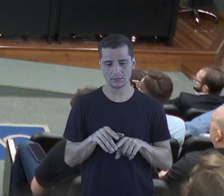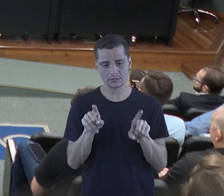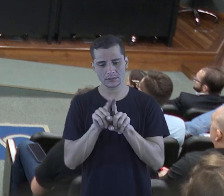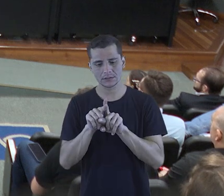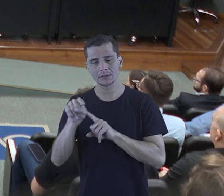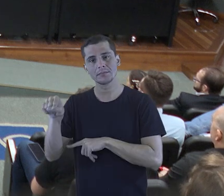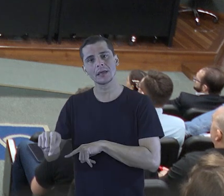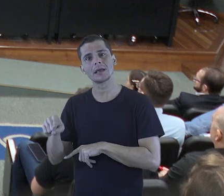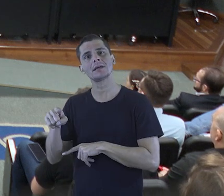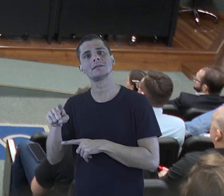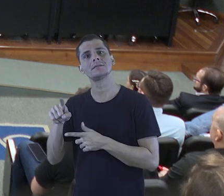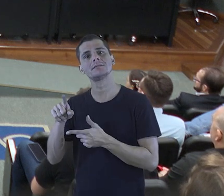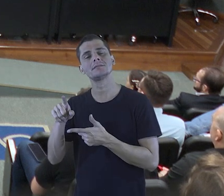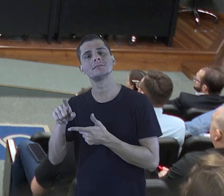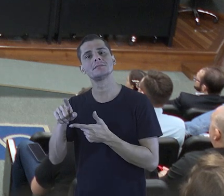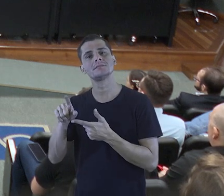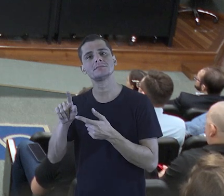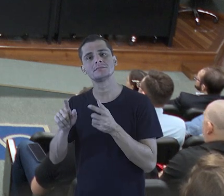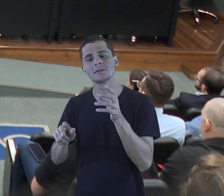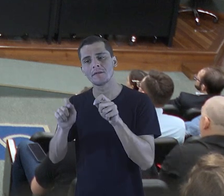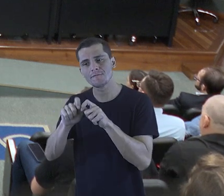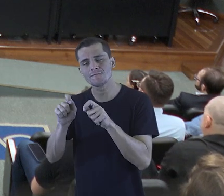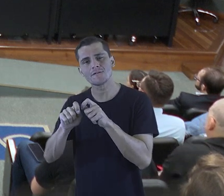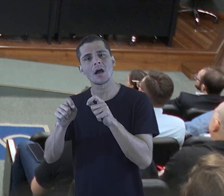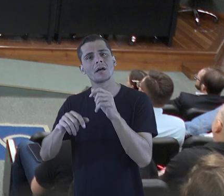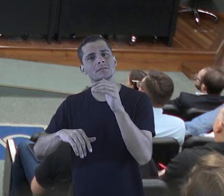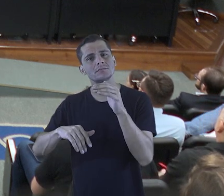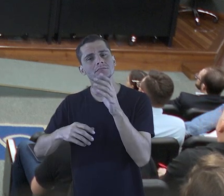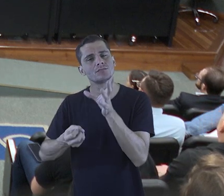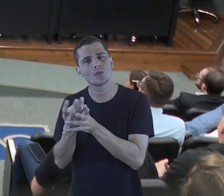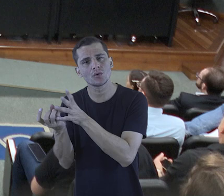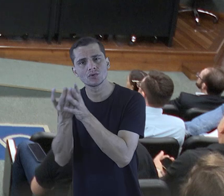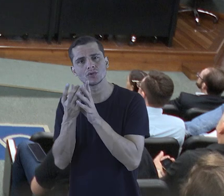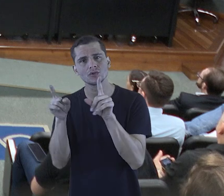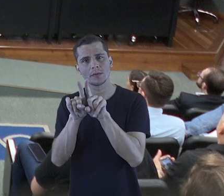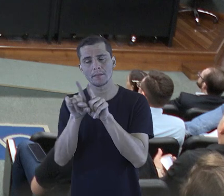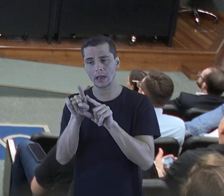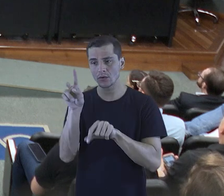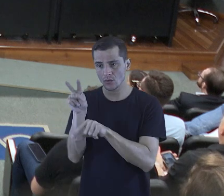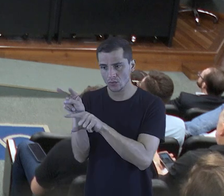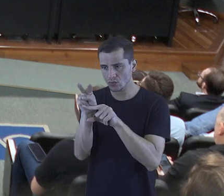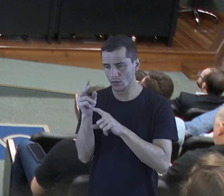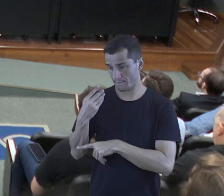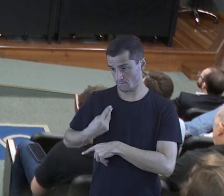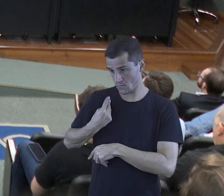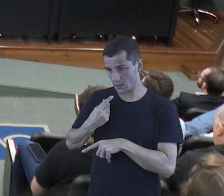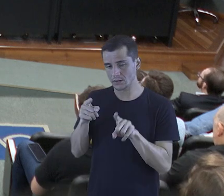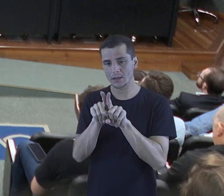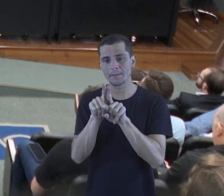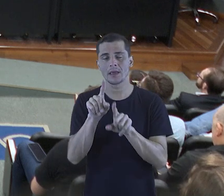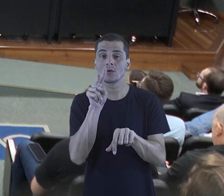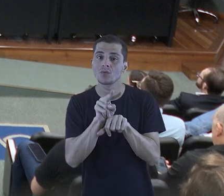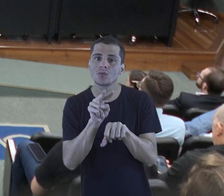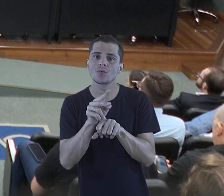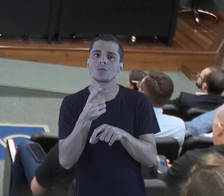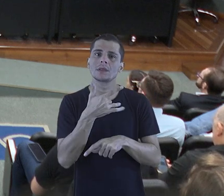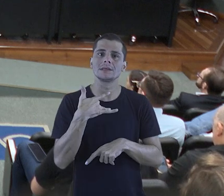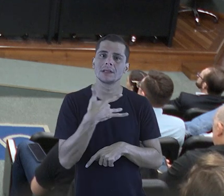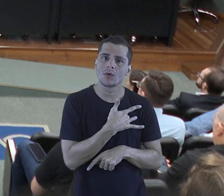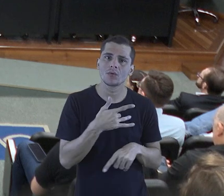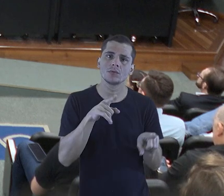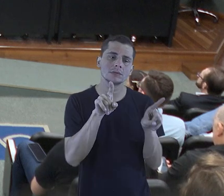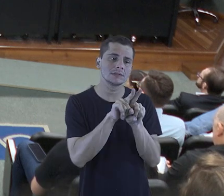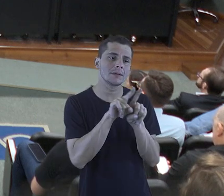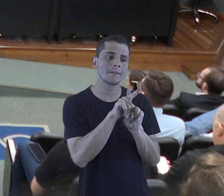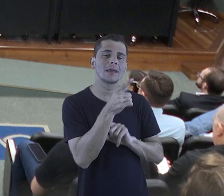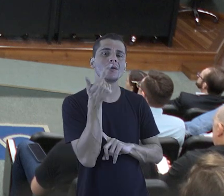anonimizados. Ou ainda, exercício regular de direitos, proteção da vida ou incolumidade física e tutela da saúde e prevenção a